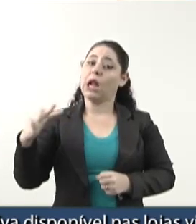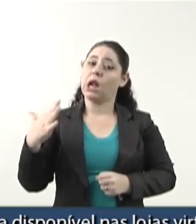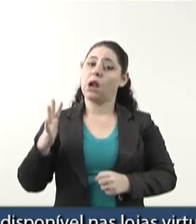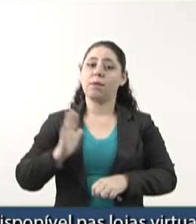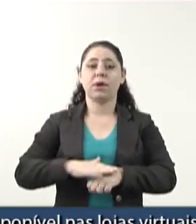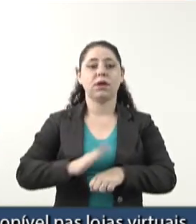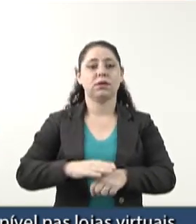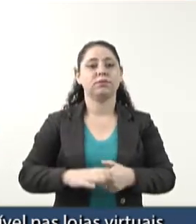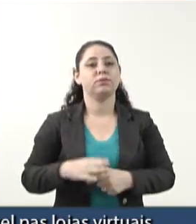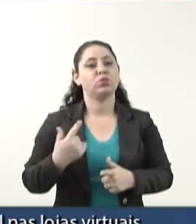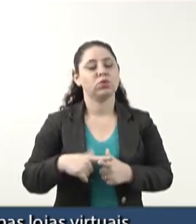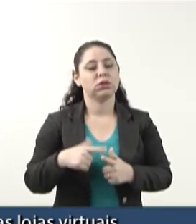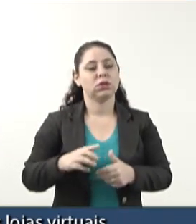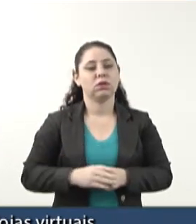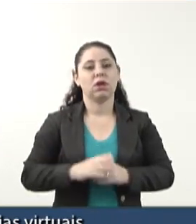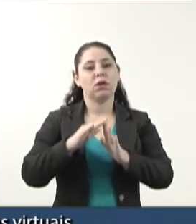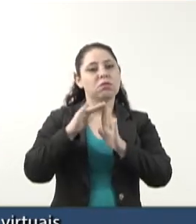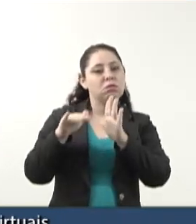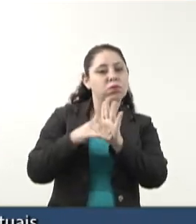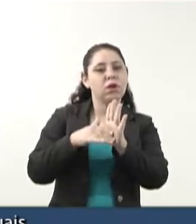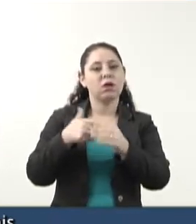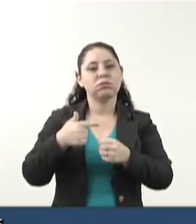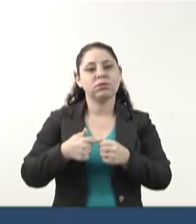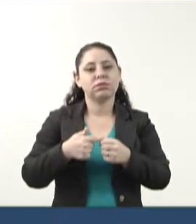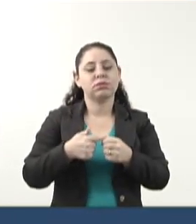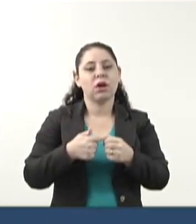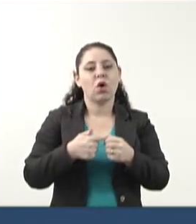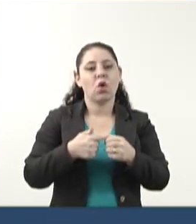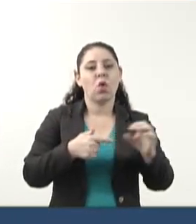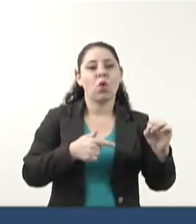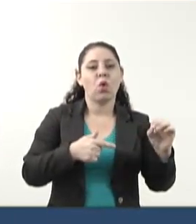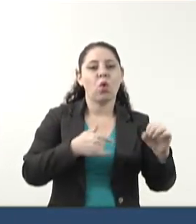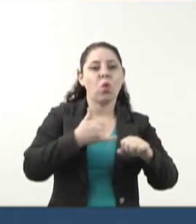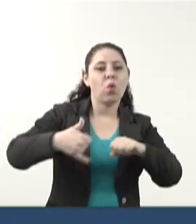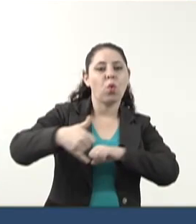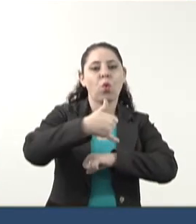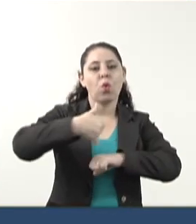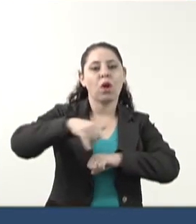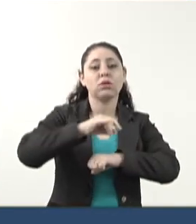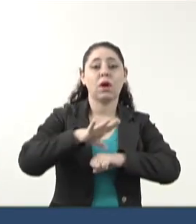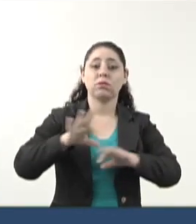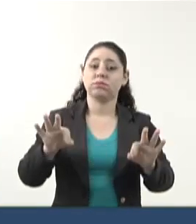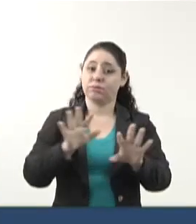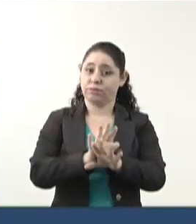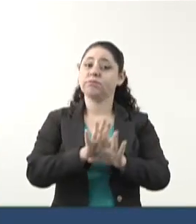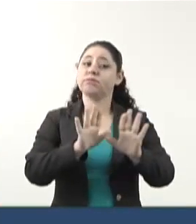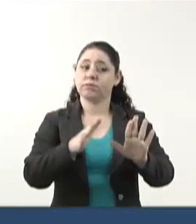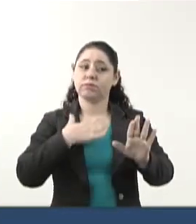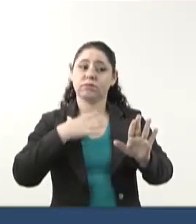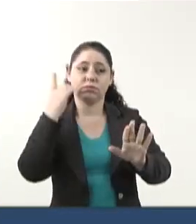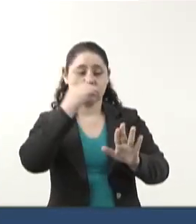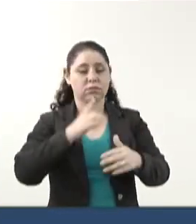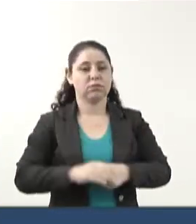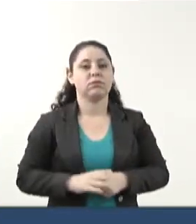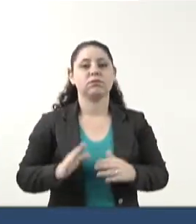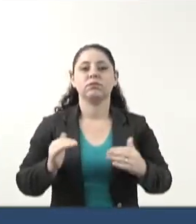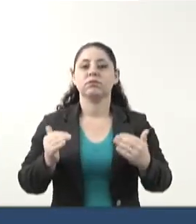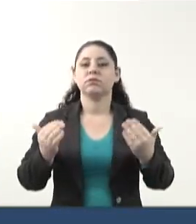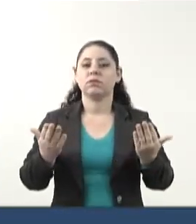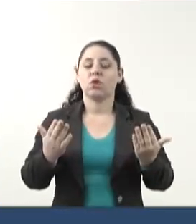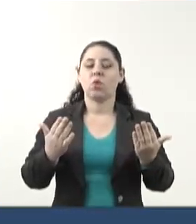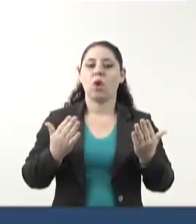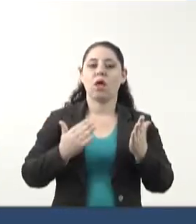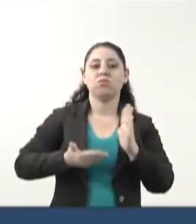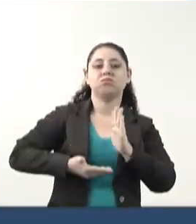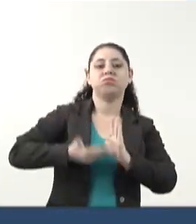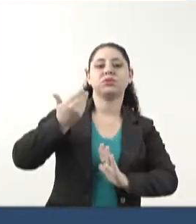é o combustível. Porque baixa o preço da gasolina e sobe o preço do óleo. Só para alertar, para concluir, deputado. Vou concluir. Quando sobe o